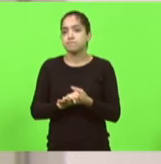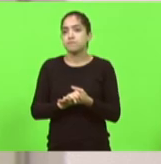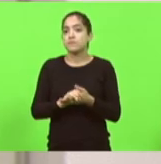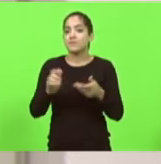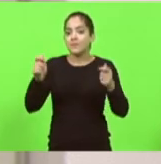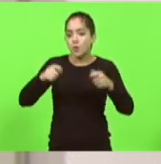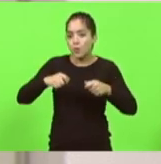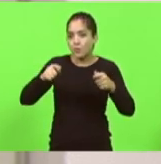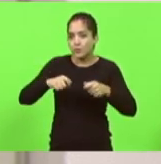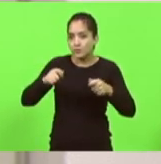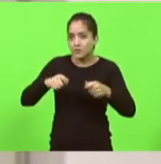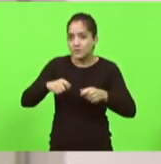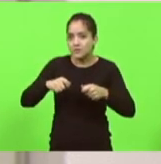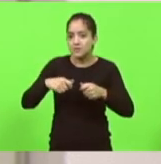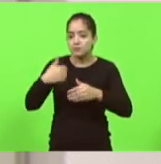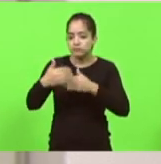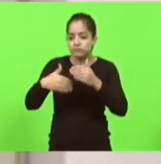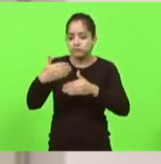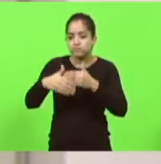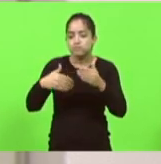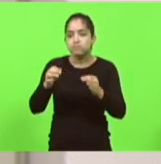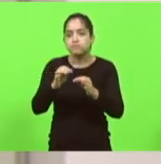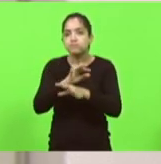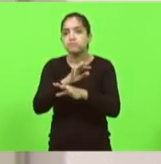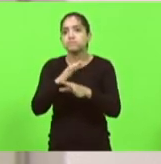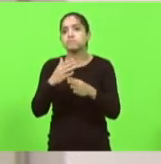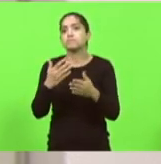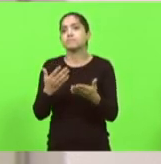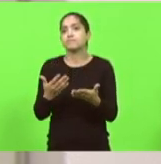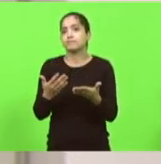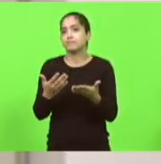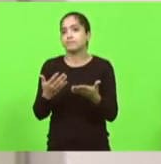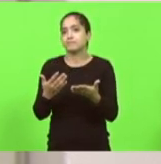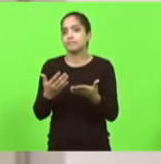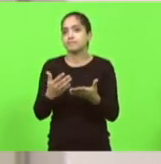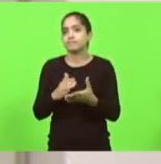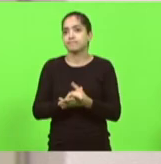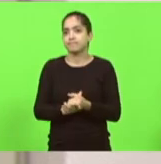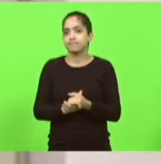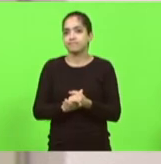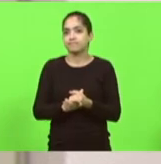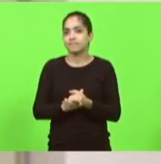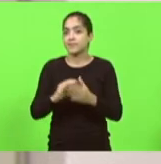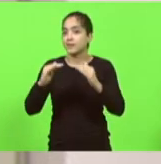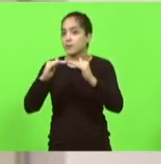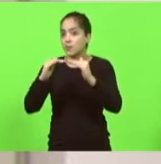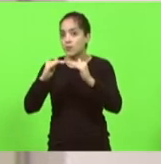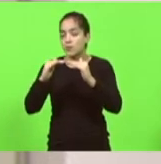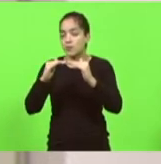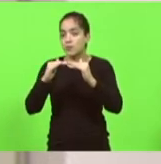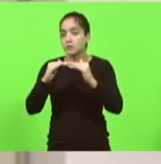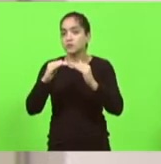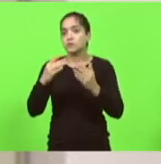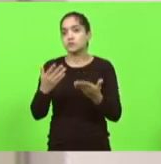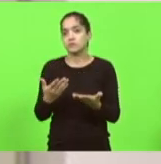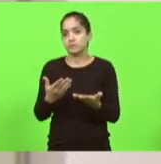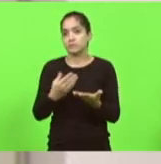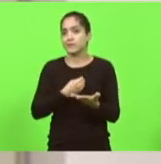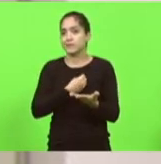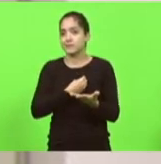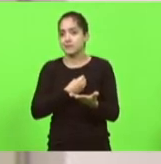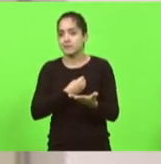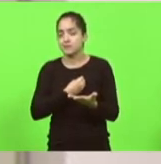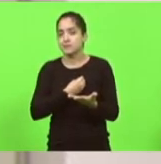oportunizando o fim do processo, e a coisa mais extraordinária que existe na justiça, que é o acordo. O acordo é a justiça